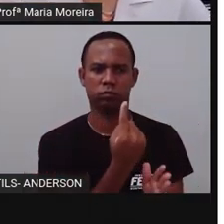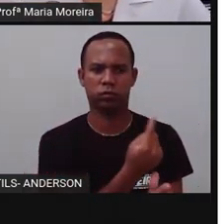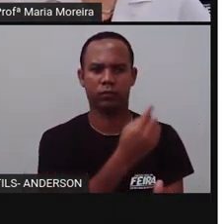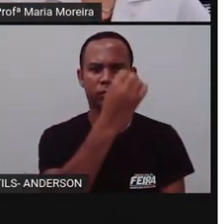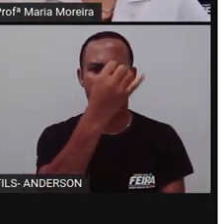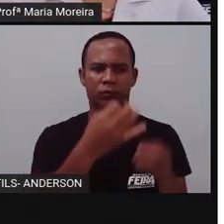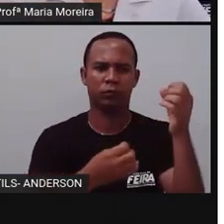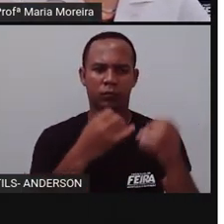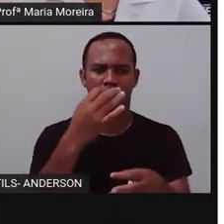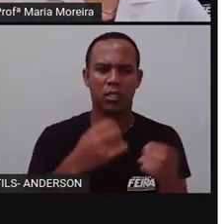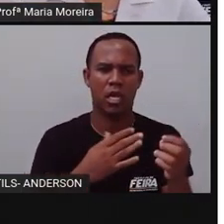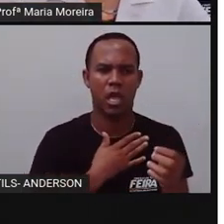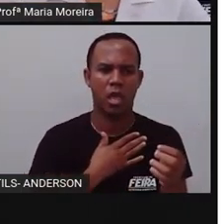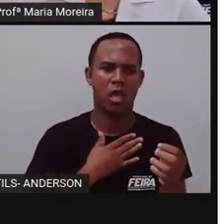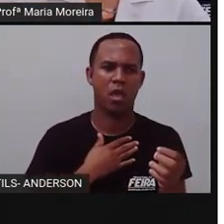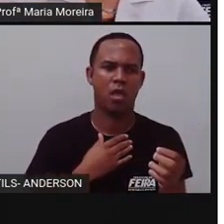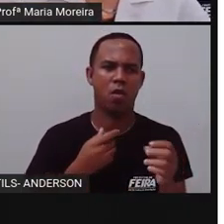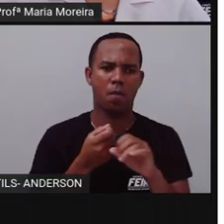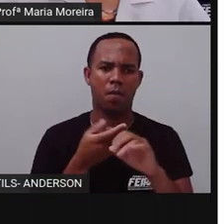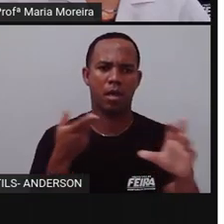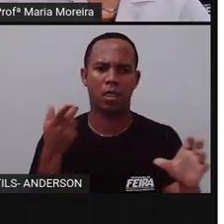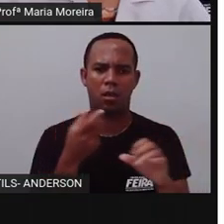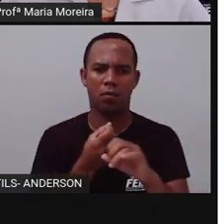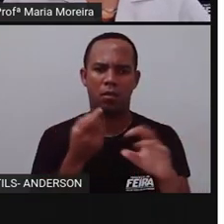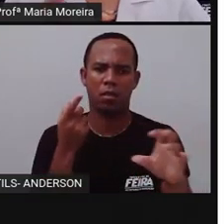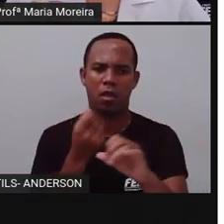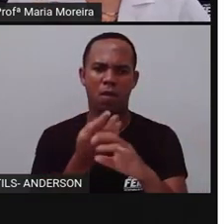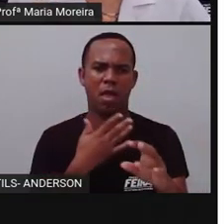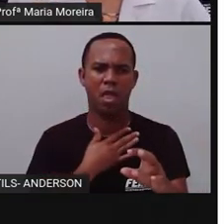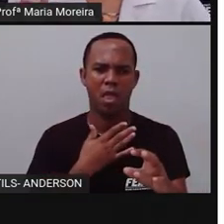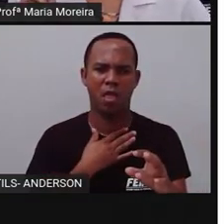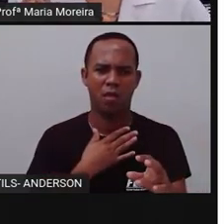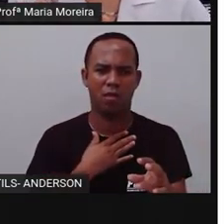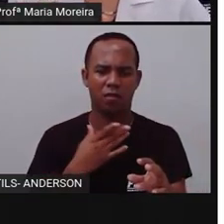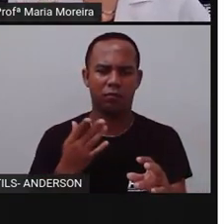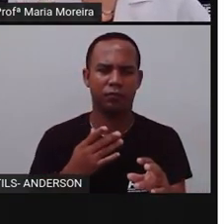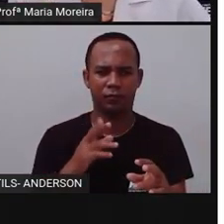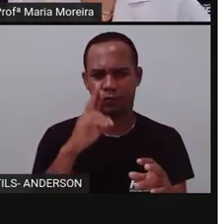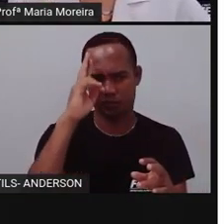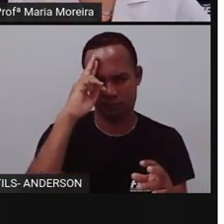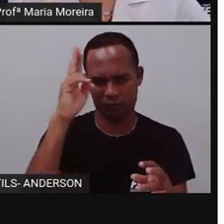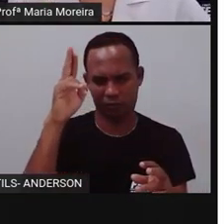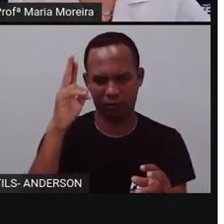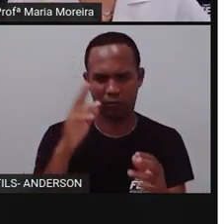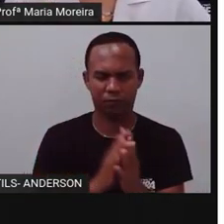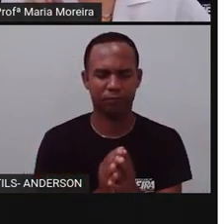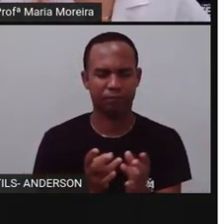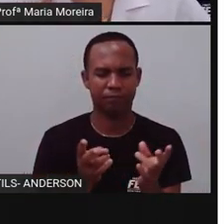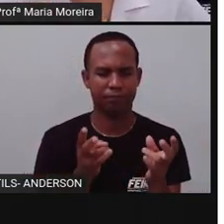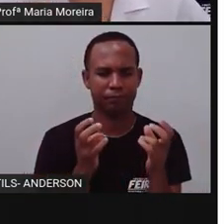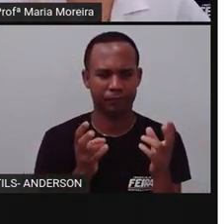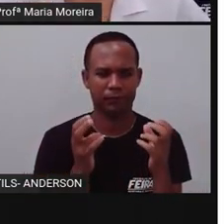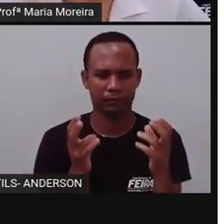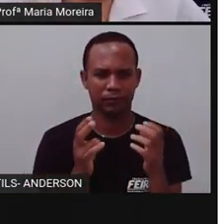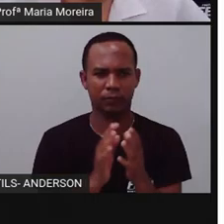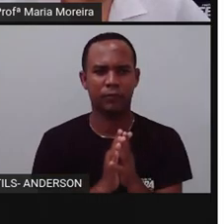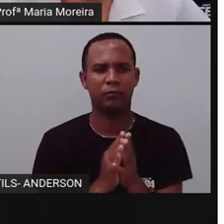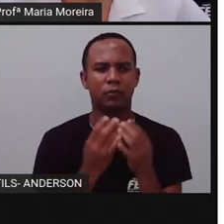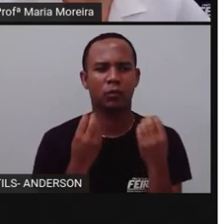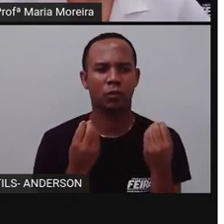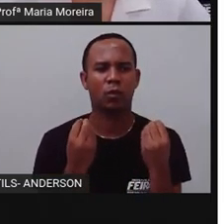disseram ter matado o crocodilo. O chefe, né, que os ouviu e observou atentamente,